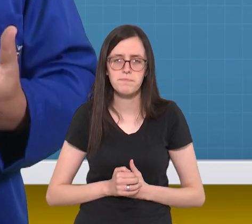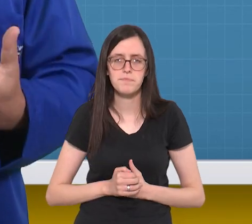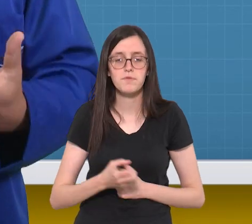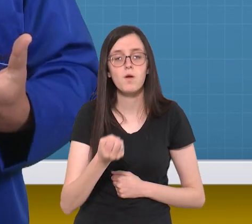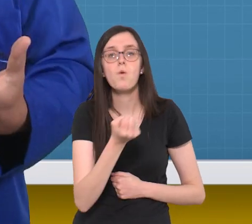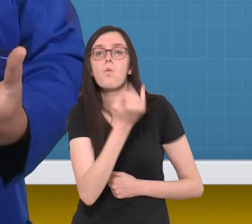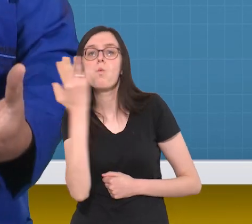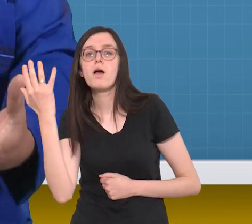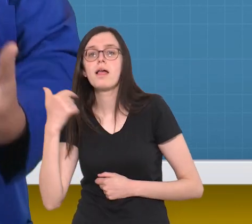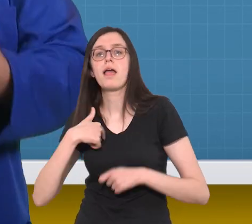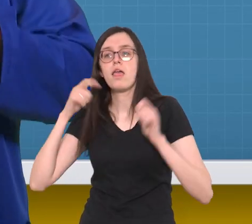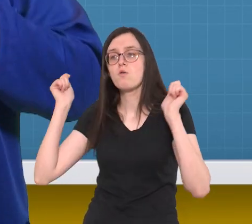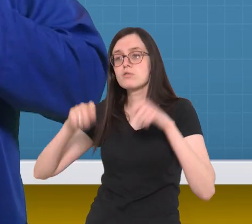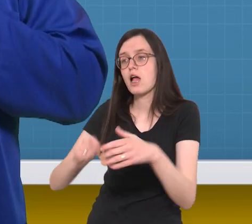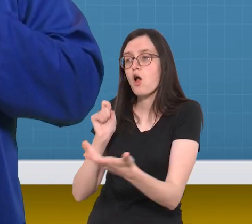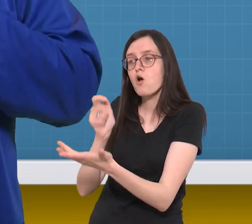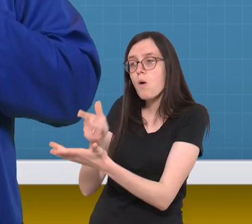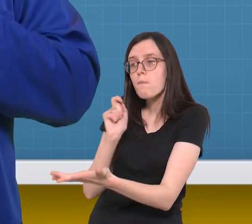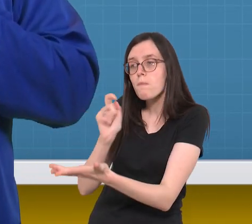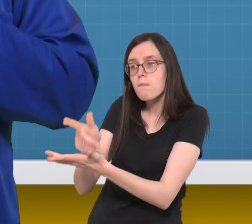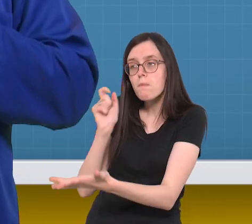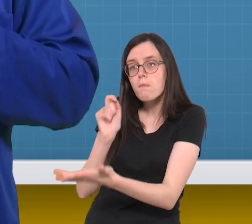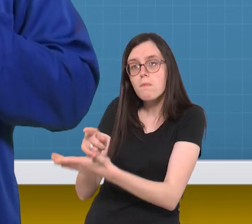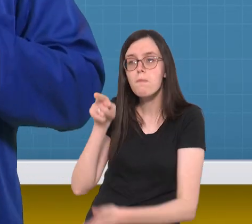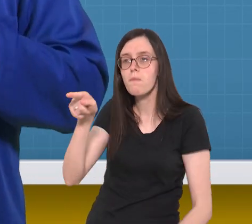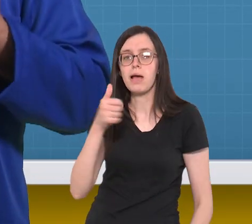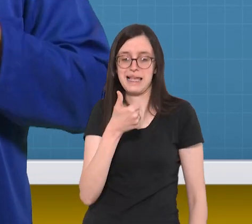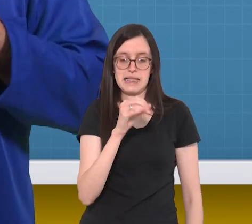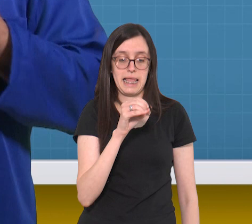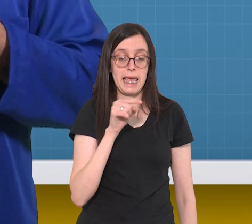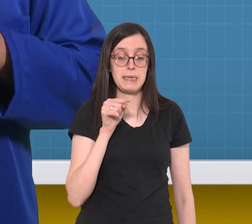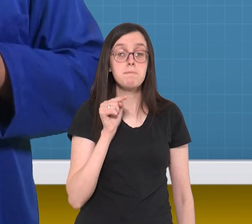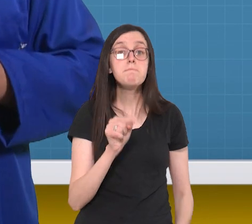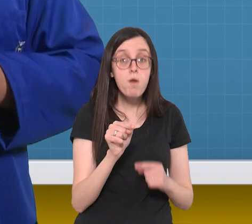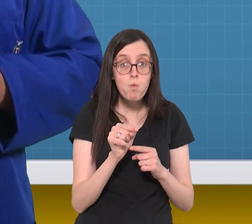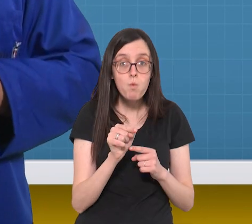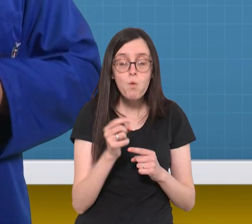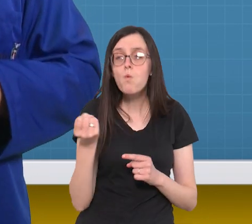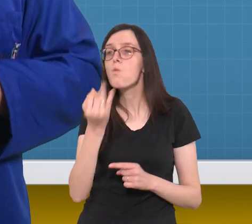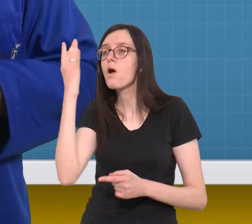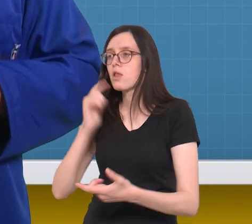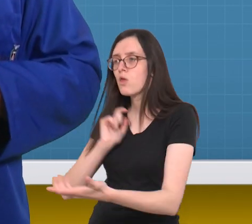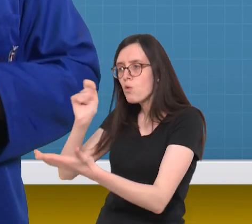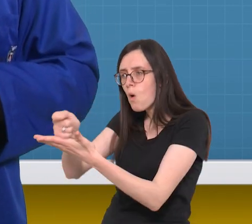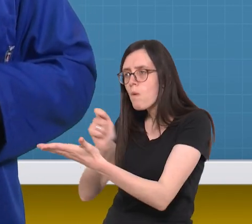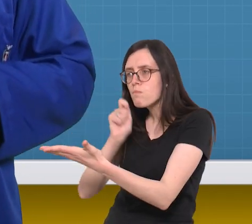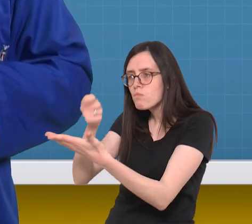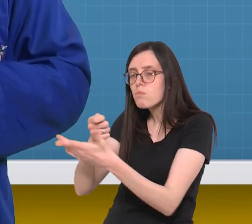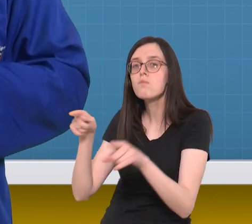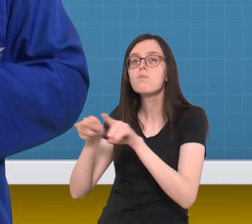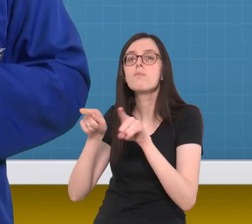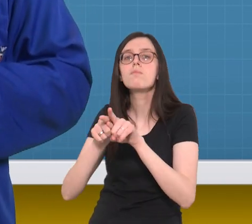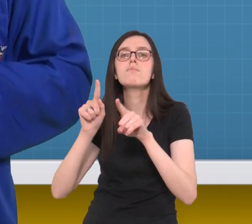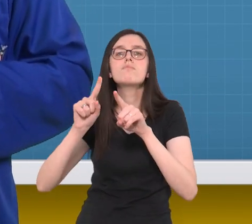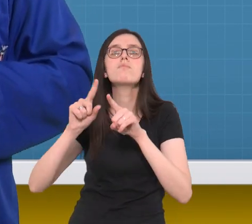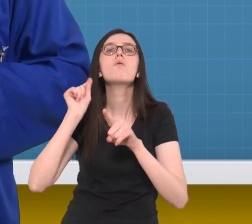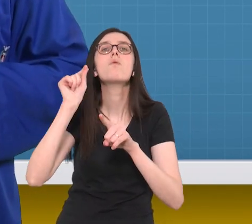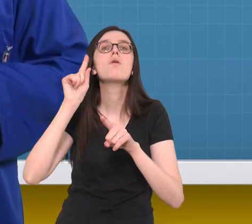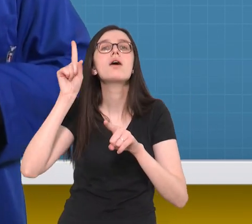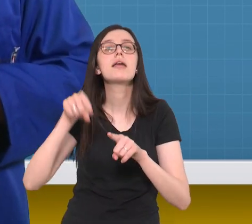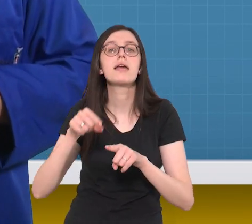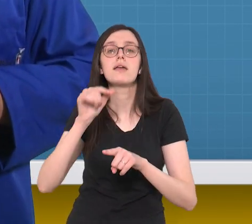quantas ações eu posso comprar hoje com esses 10 mil e quanto eu vou ganhar no